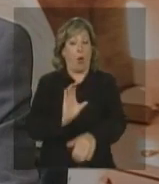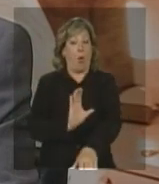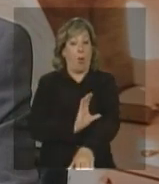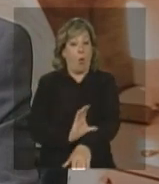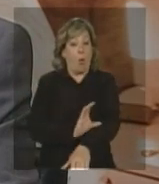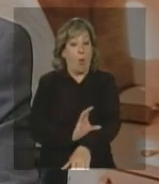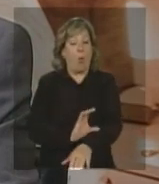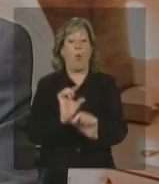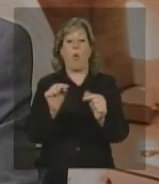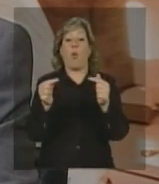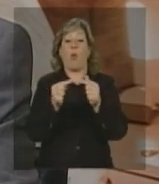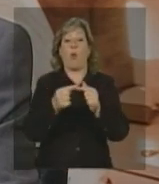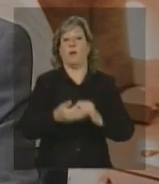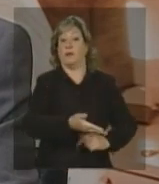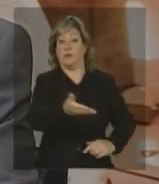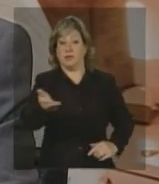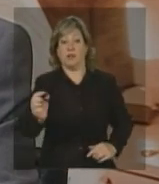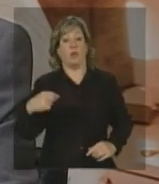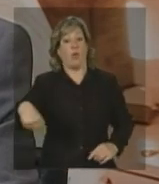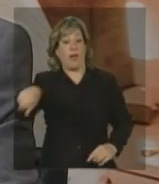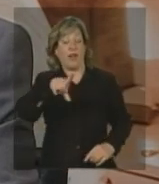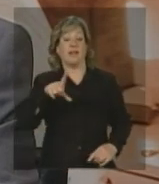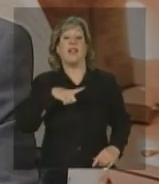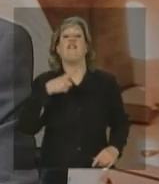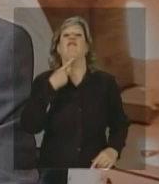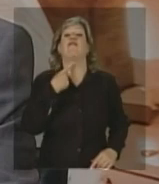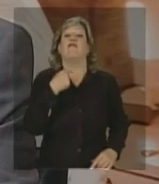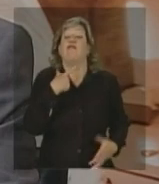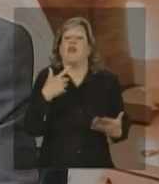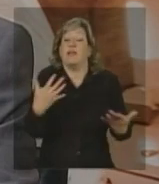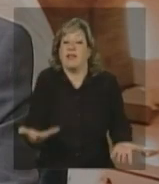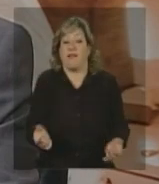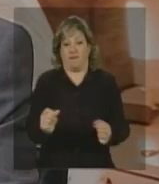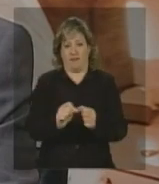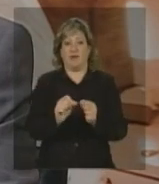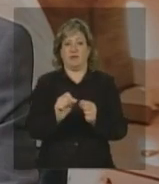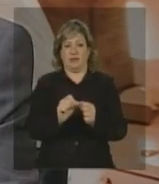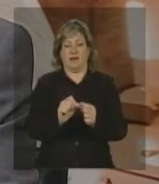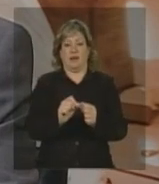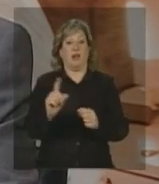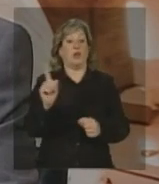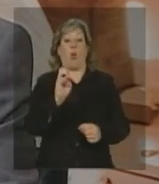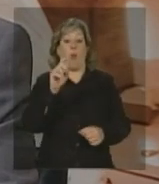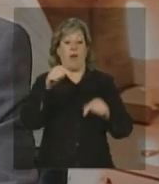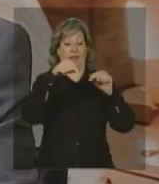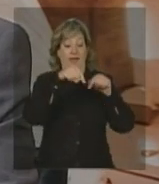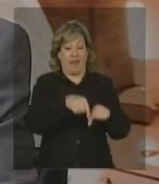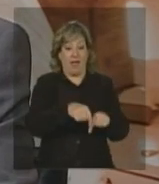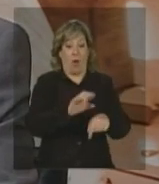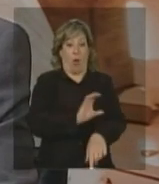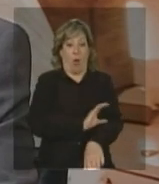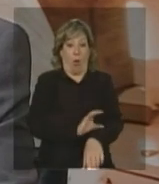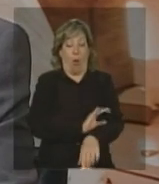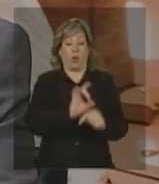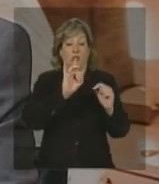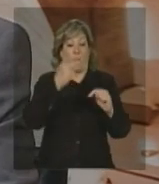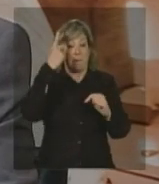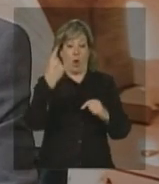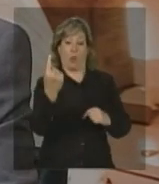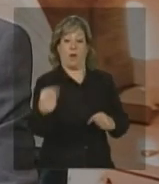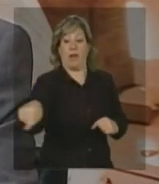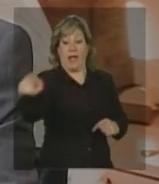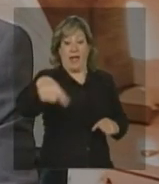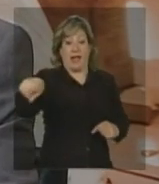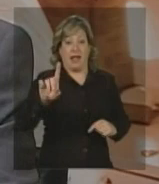lhe prove é. O curso que ele tenha o desejo de fazer. Não é? Não é o curso pensando na pessoa, mas